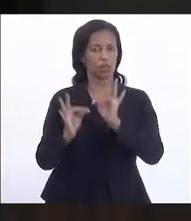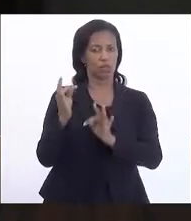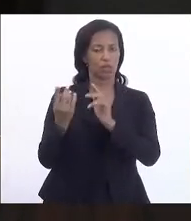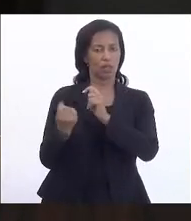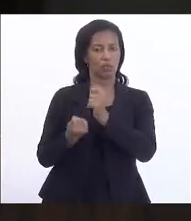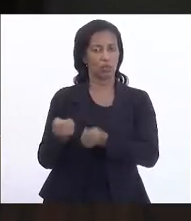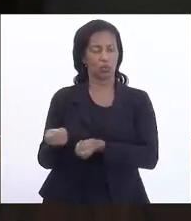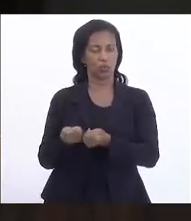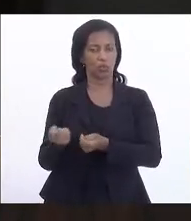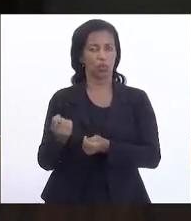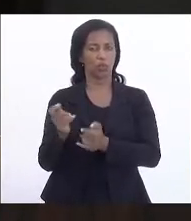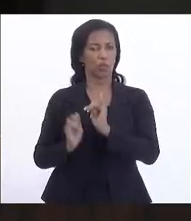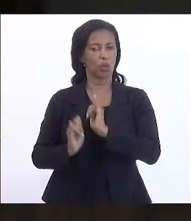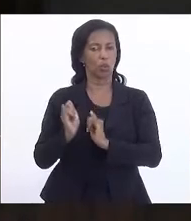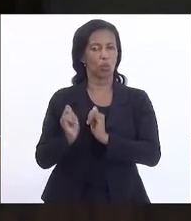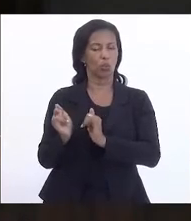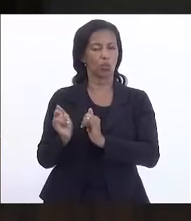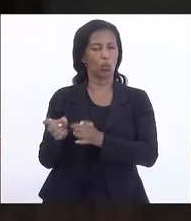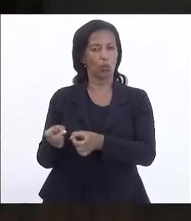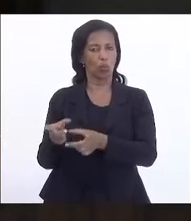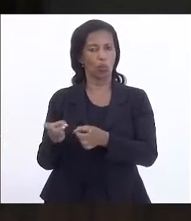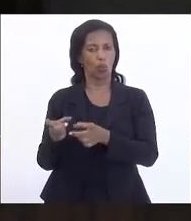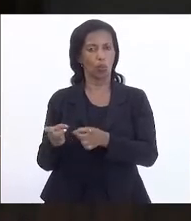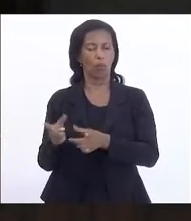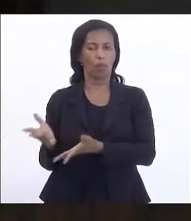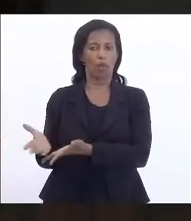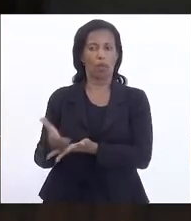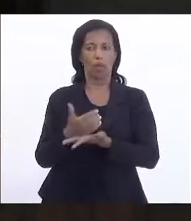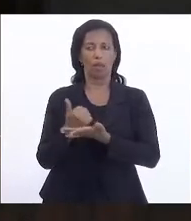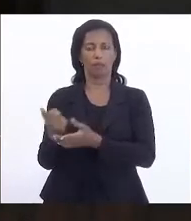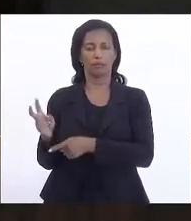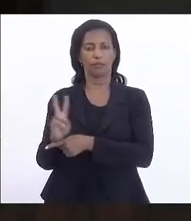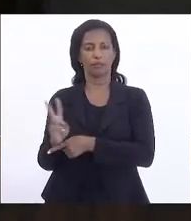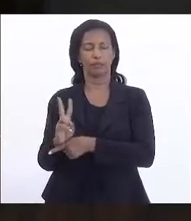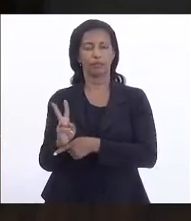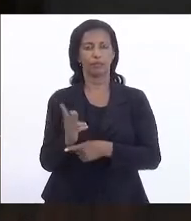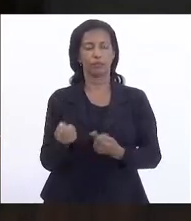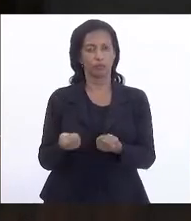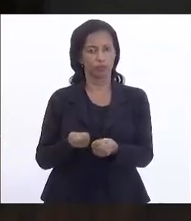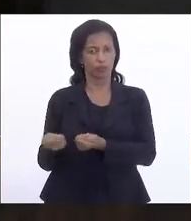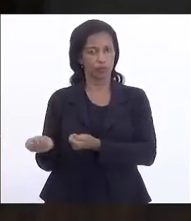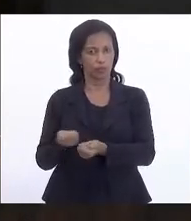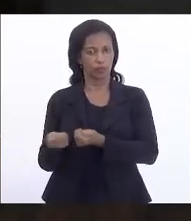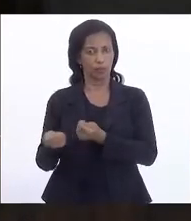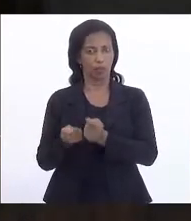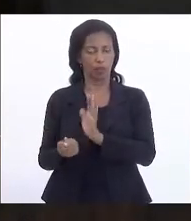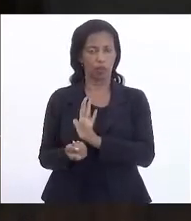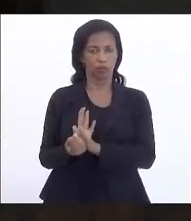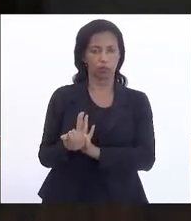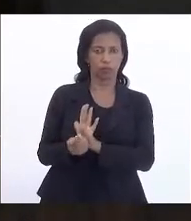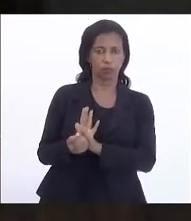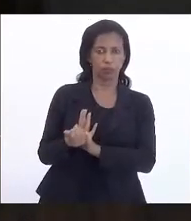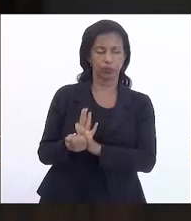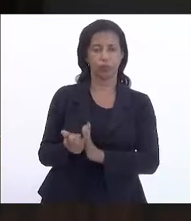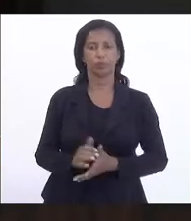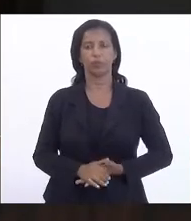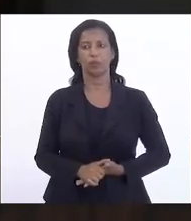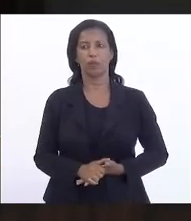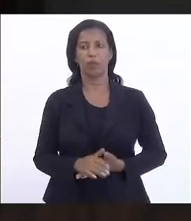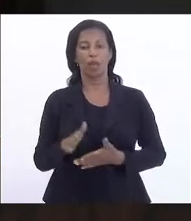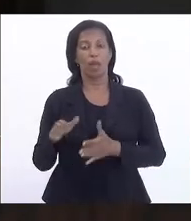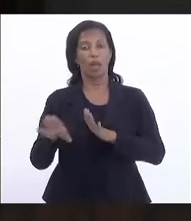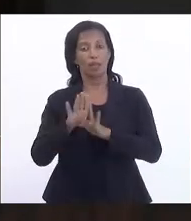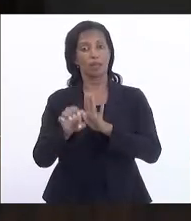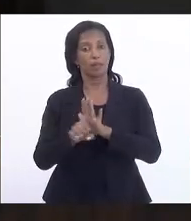Economia e Justiça de Comércio, tributação, controle da arrecadação estadual, fiscalização dos subústos estaduais, de orçamento, finanças, fiscalização financeira e controle, e as